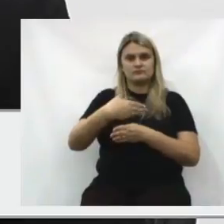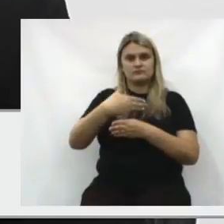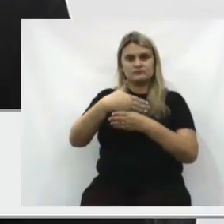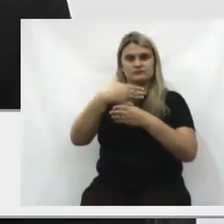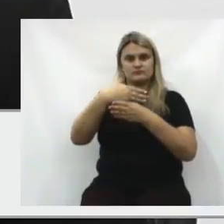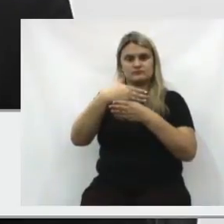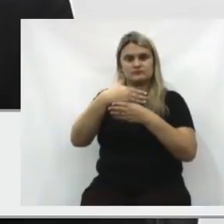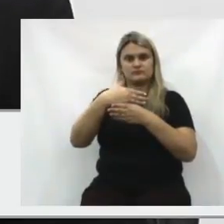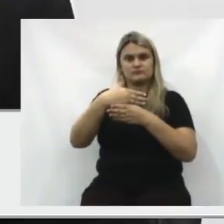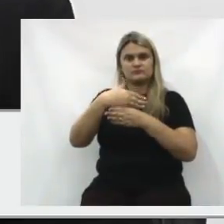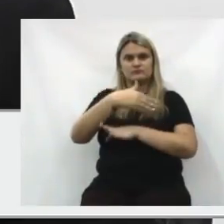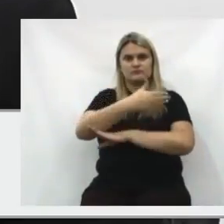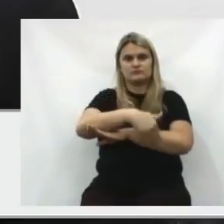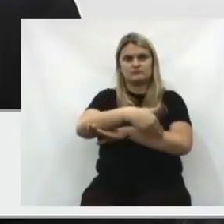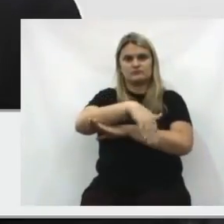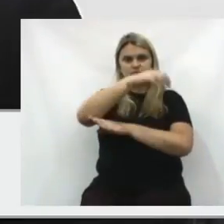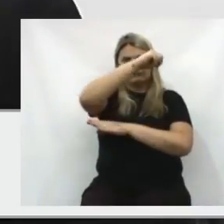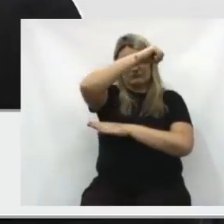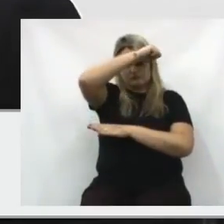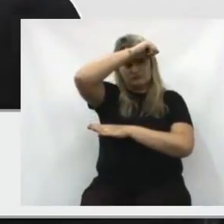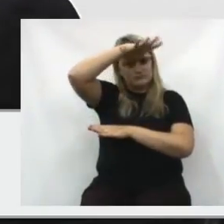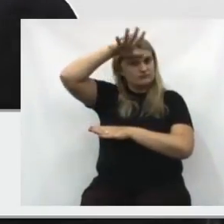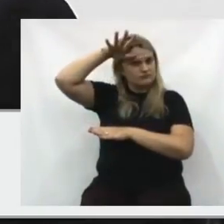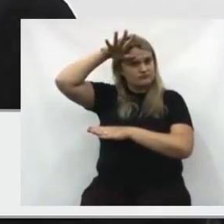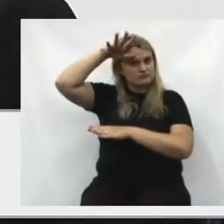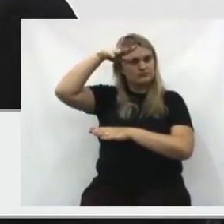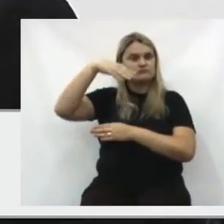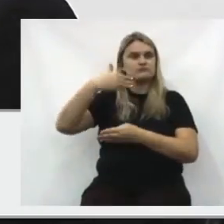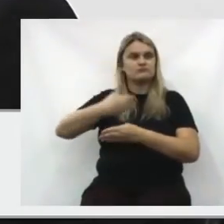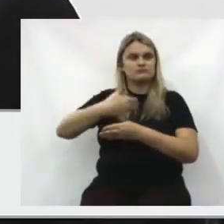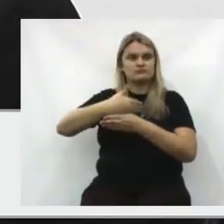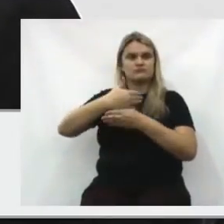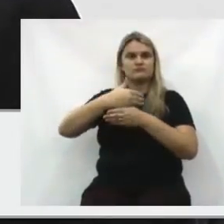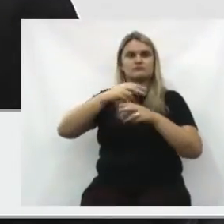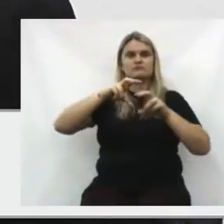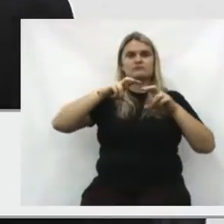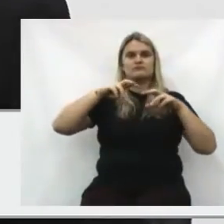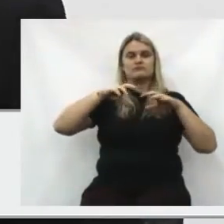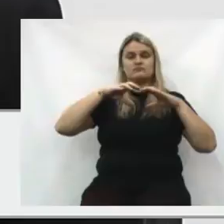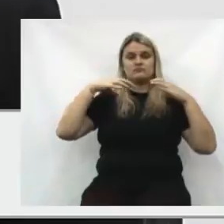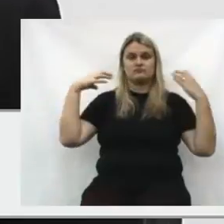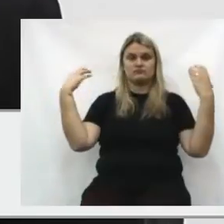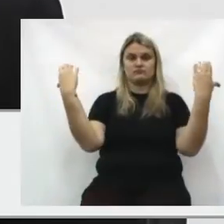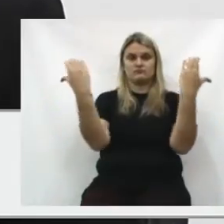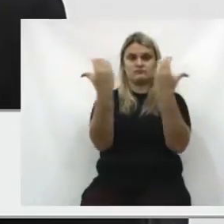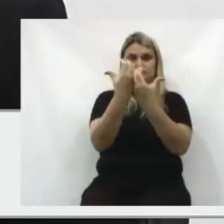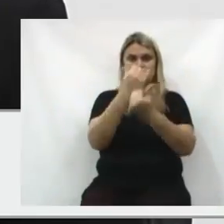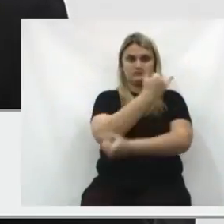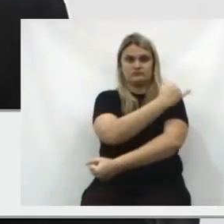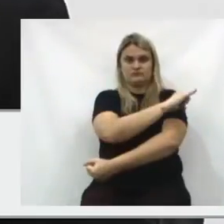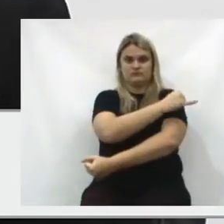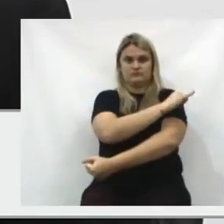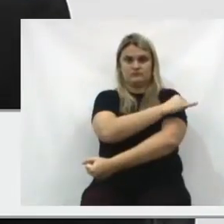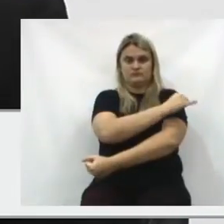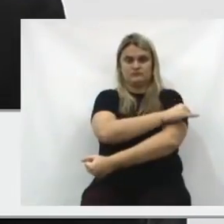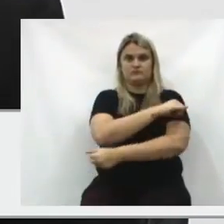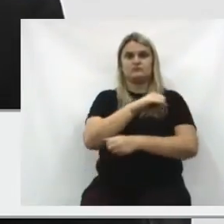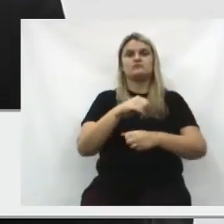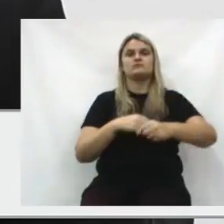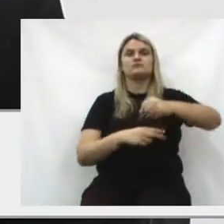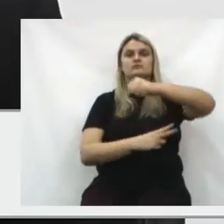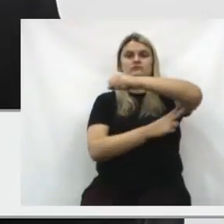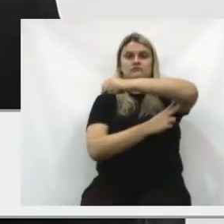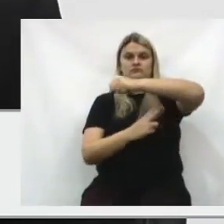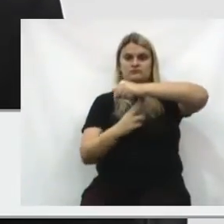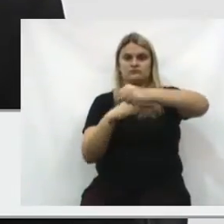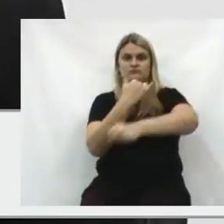exemplos, construção da Transamazônica, construção do estádio do Maracanã, construção